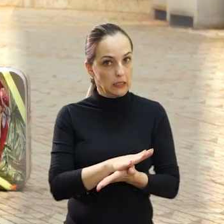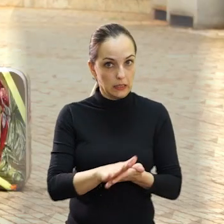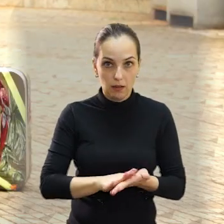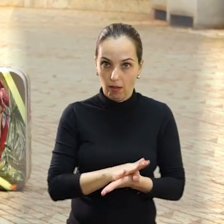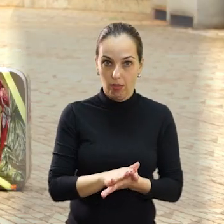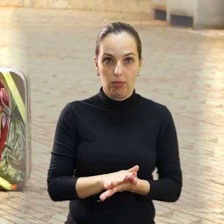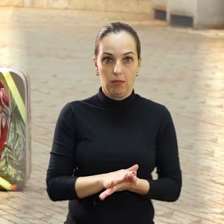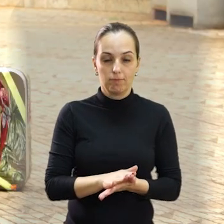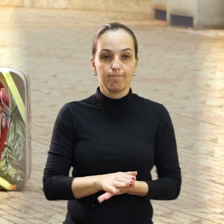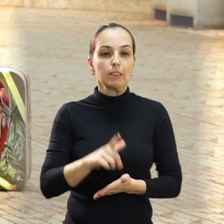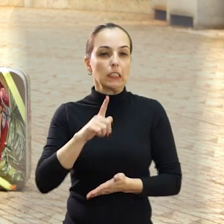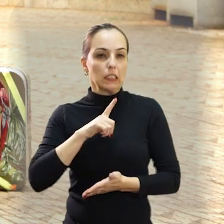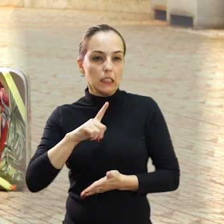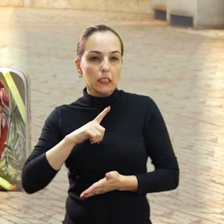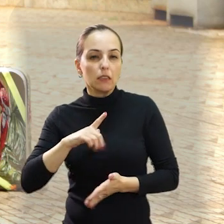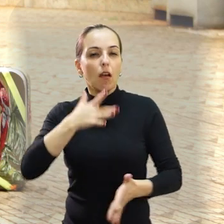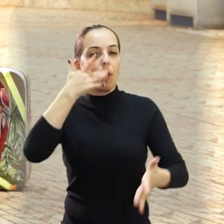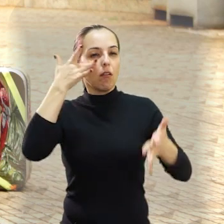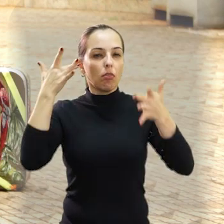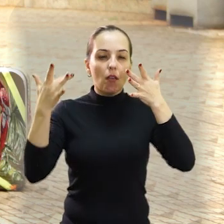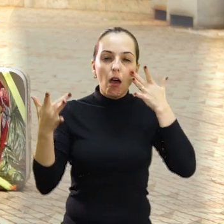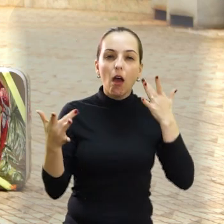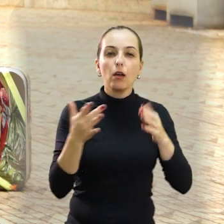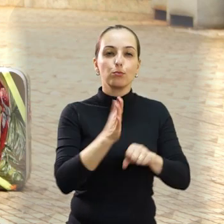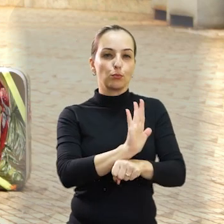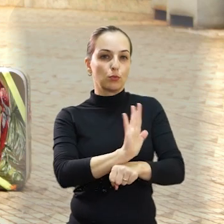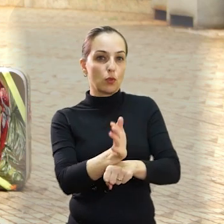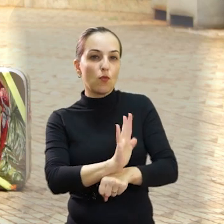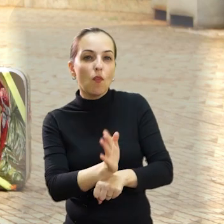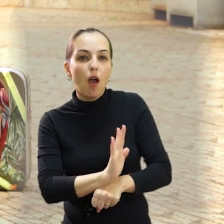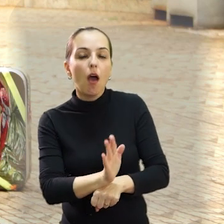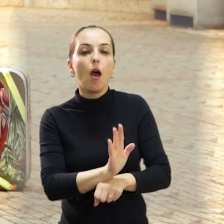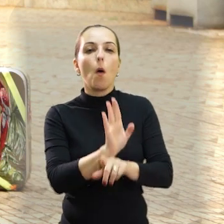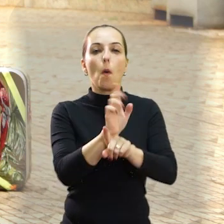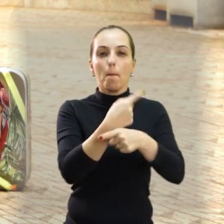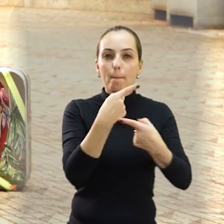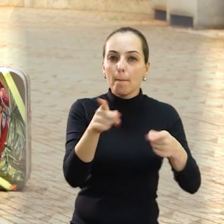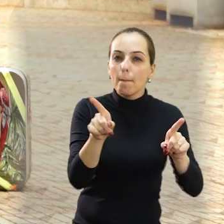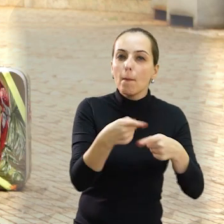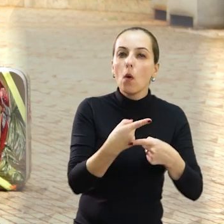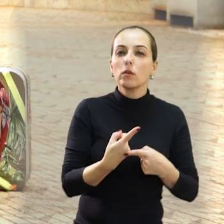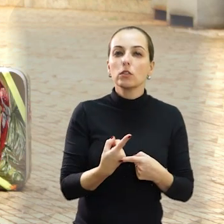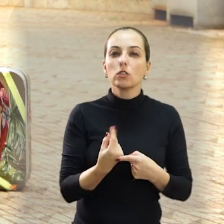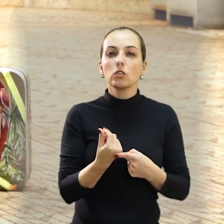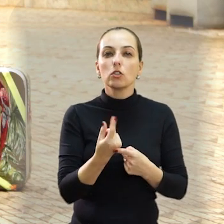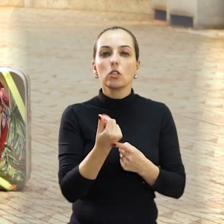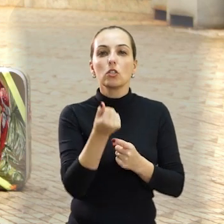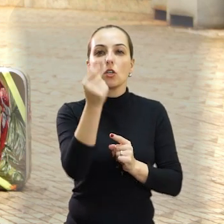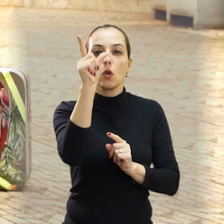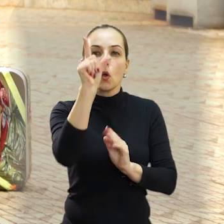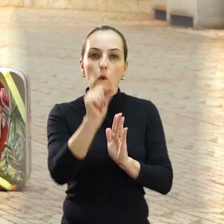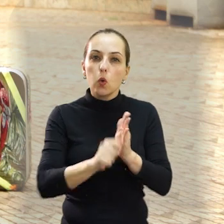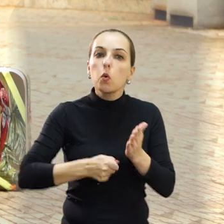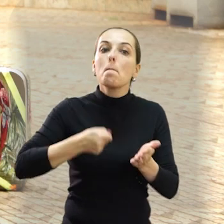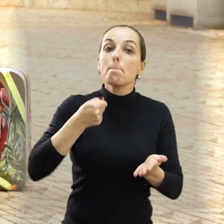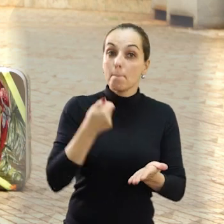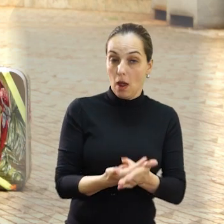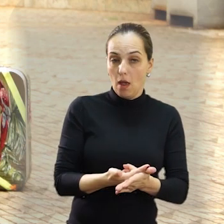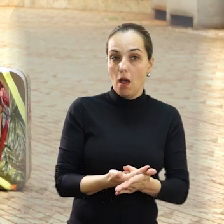estar levando os filhos, em estar acompanhando algo que a cidade hoje em dia proporciona,